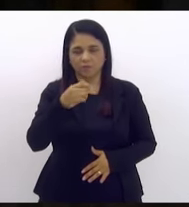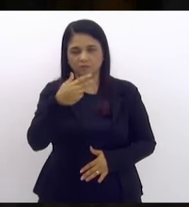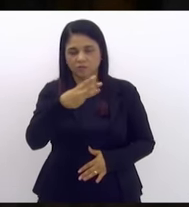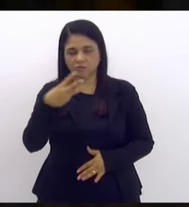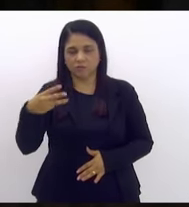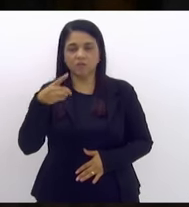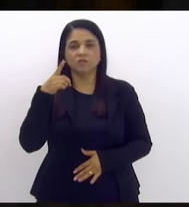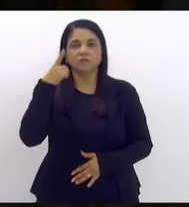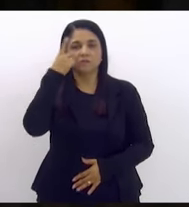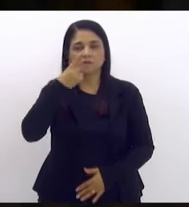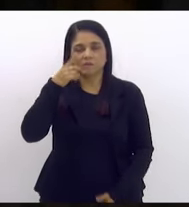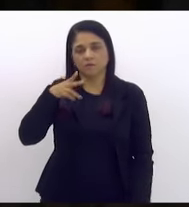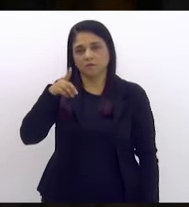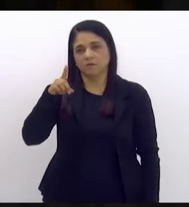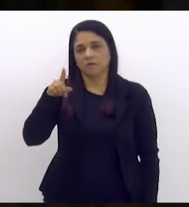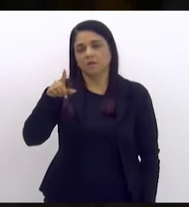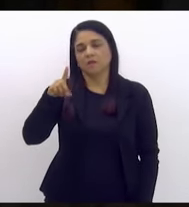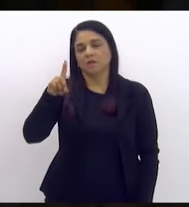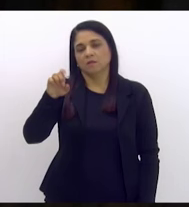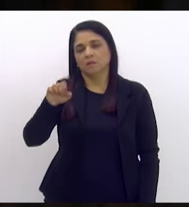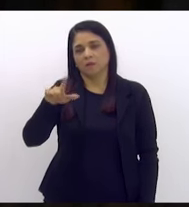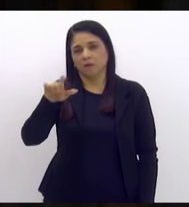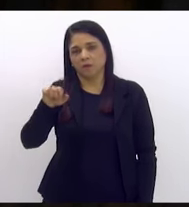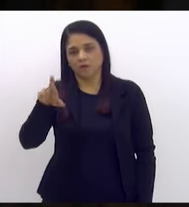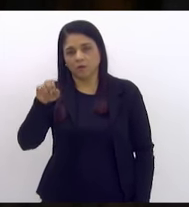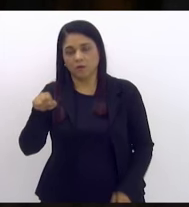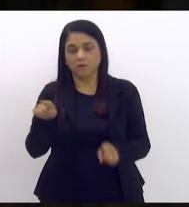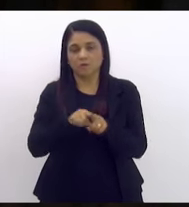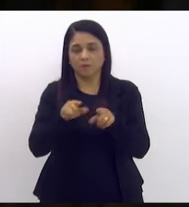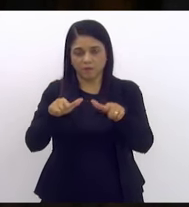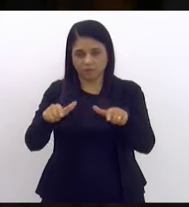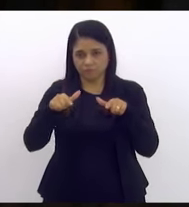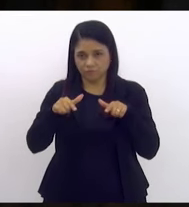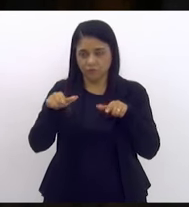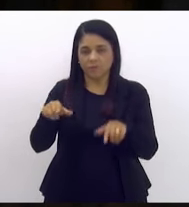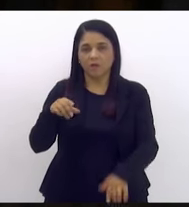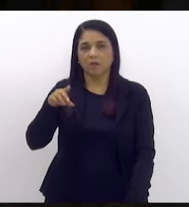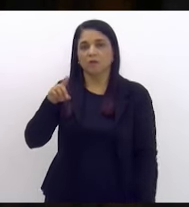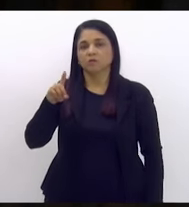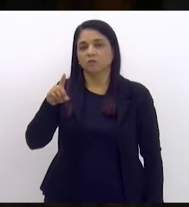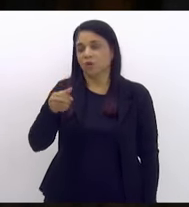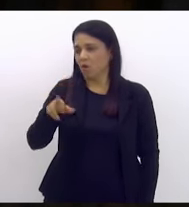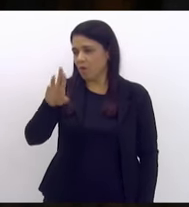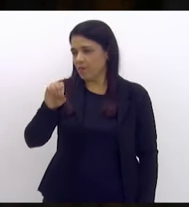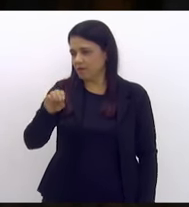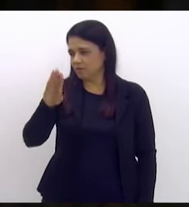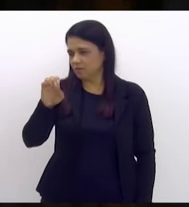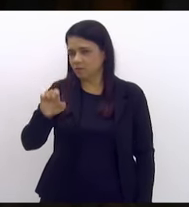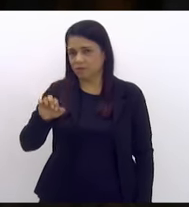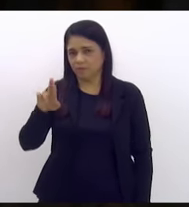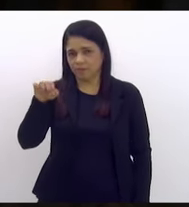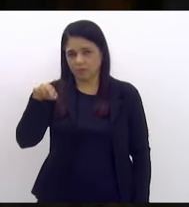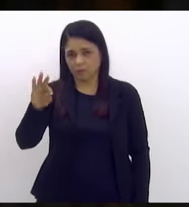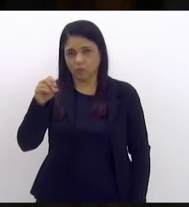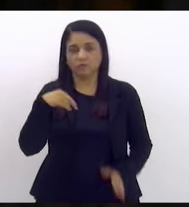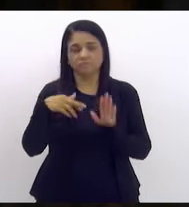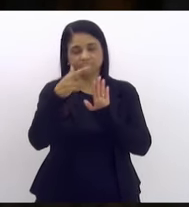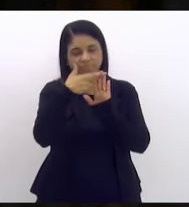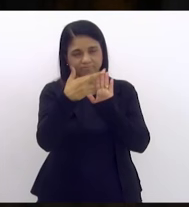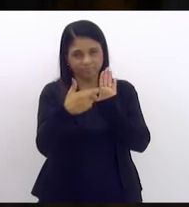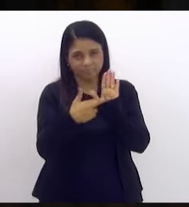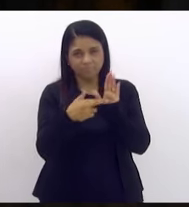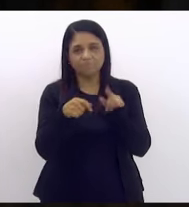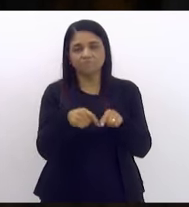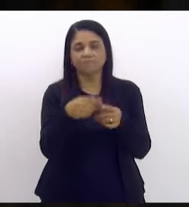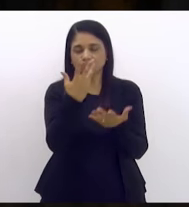Guilherme Delarore, que concede diploma José Alencar ao senhor Roberto Ataíde Santiago Fontes, parecer da Comissão de Normas Internas e Proposições